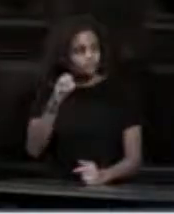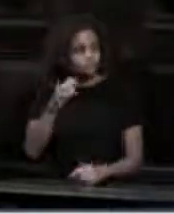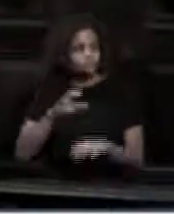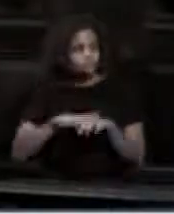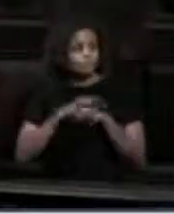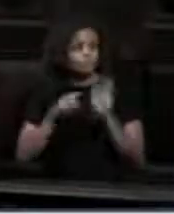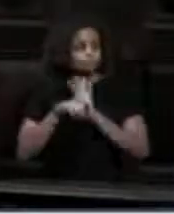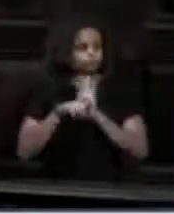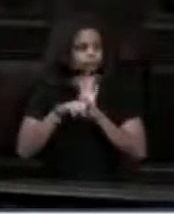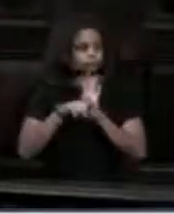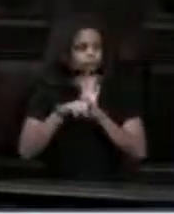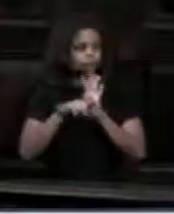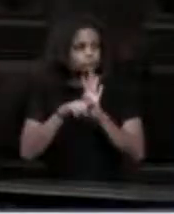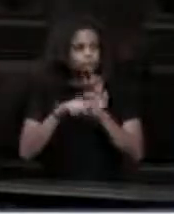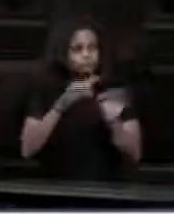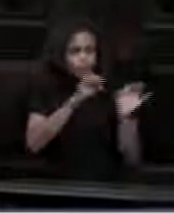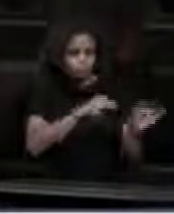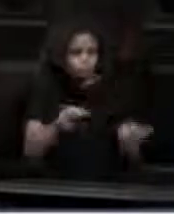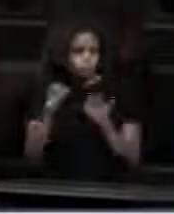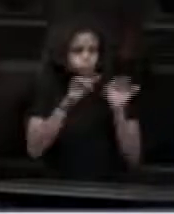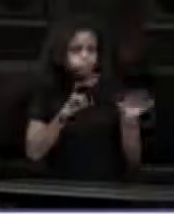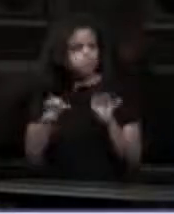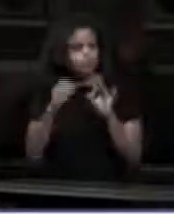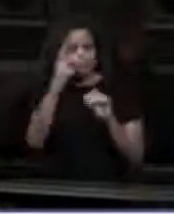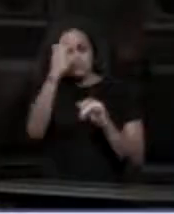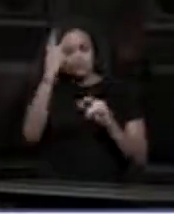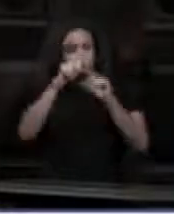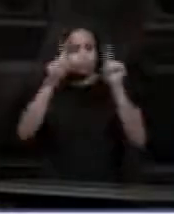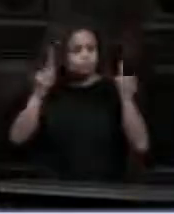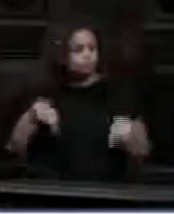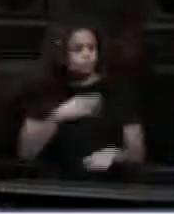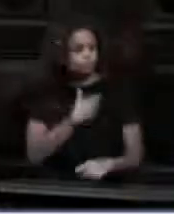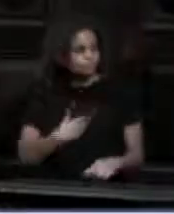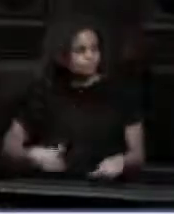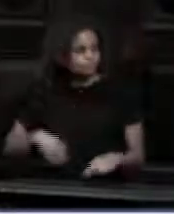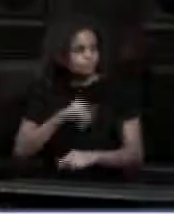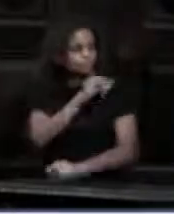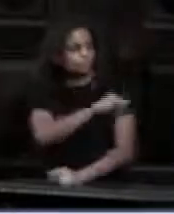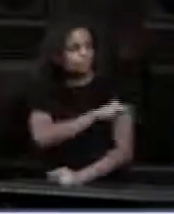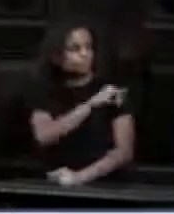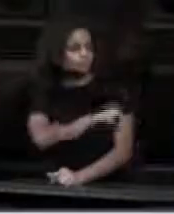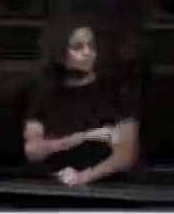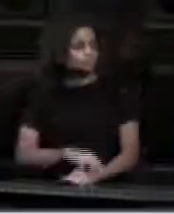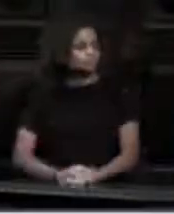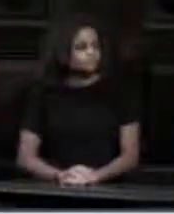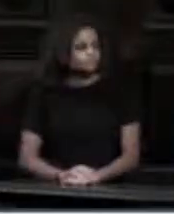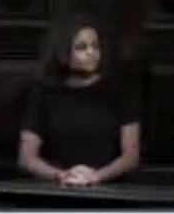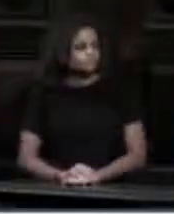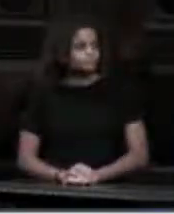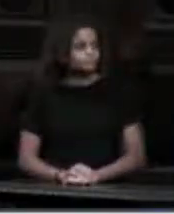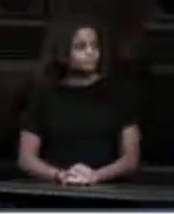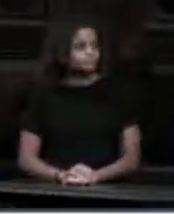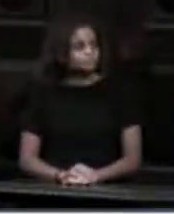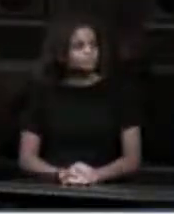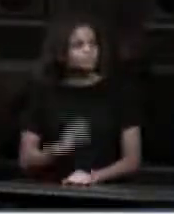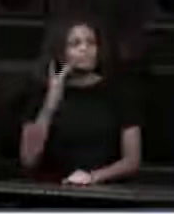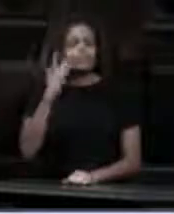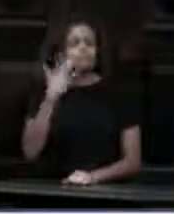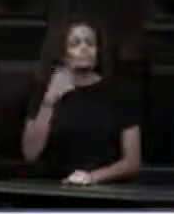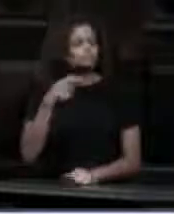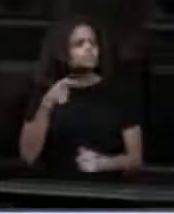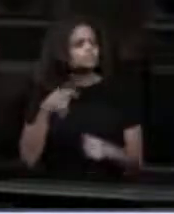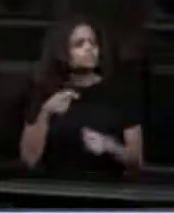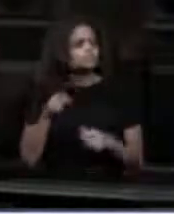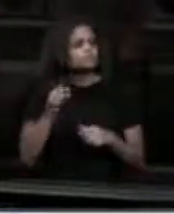clínicos toxicológicos periódicos a todos os servidores públicos do Estado do Rio de Janeiro. Eu acho que, recentemente,